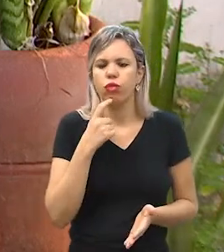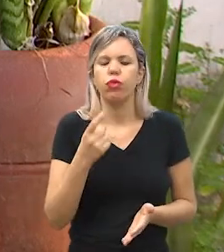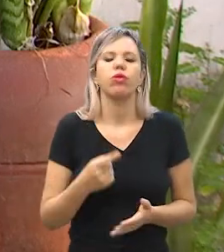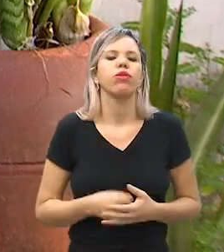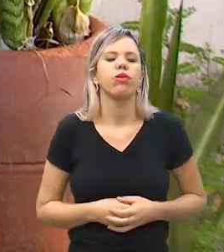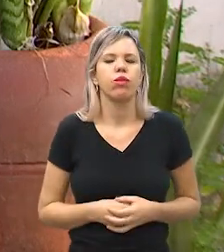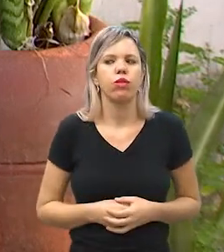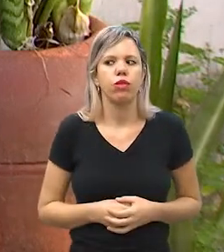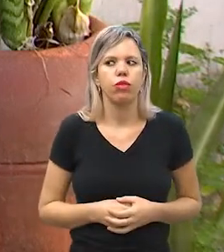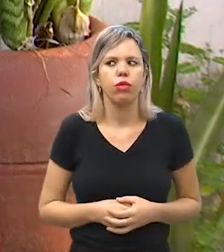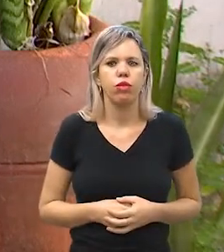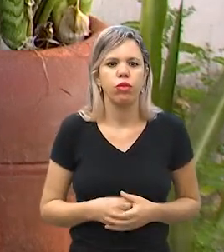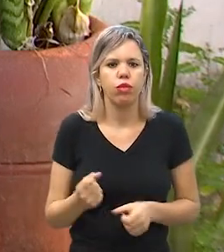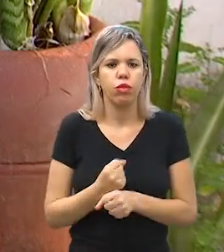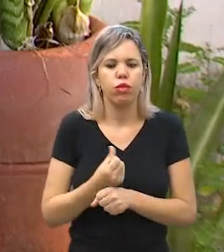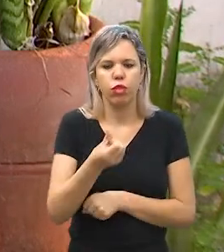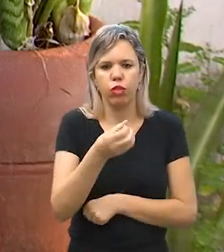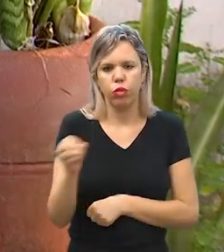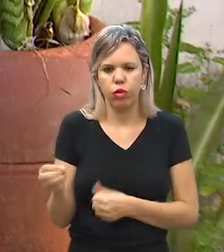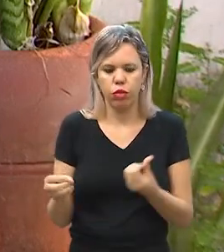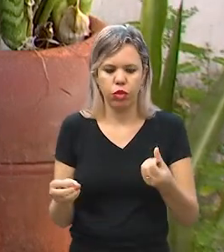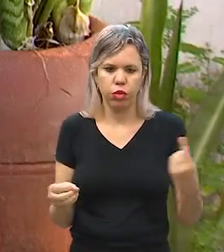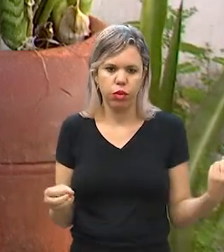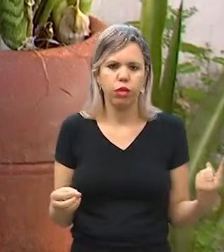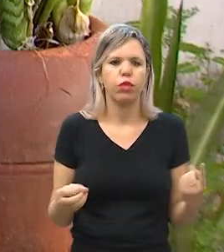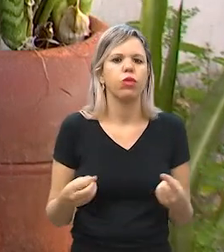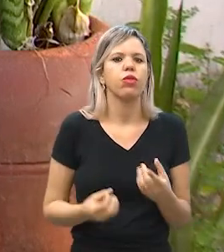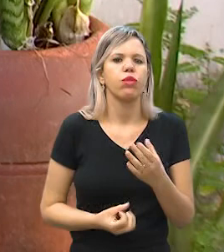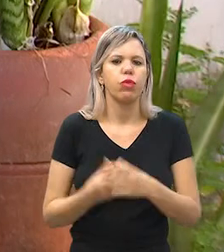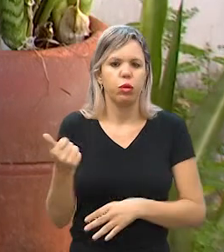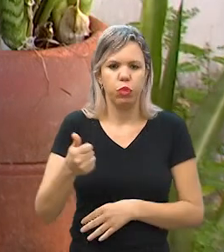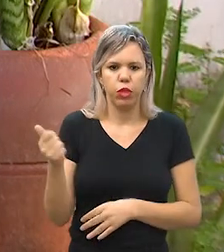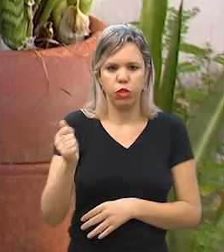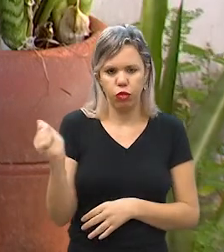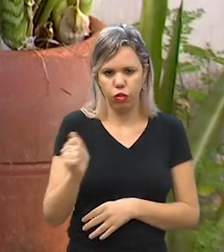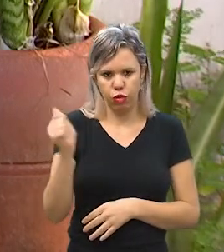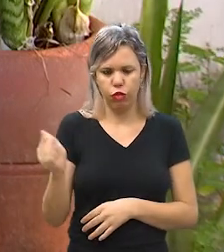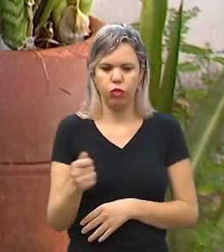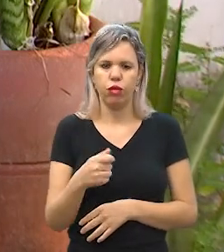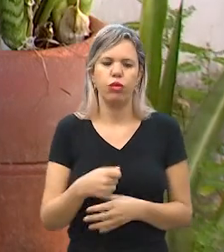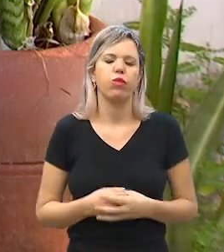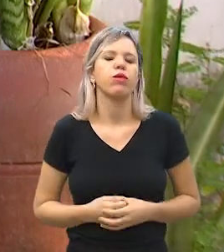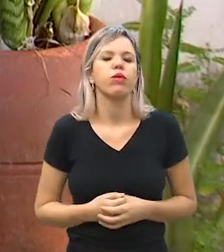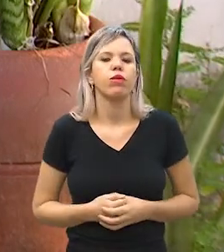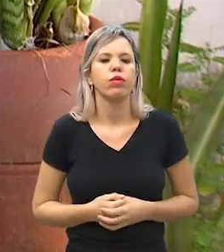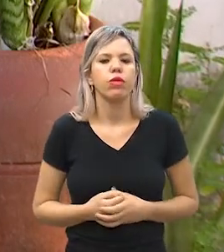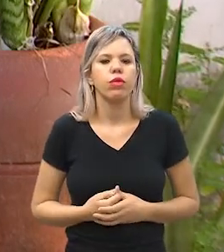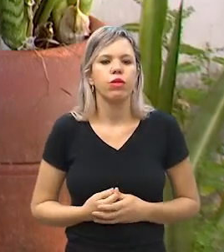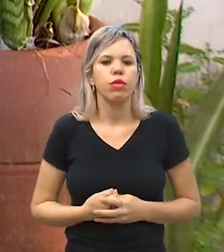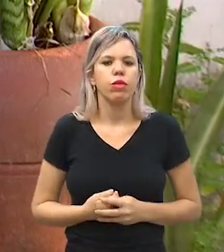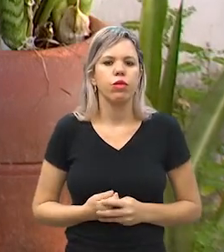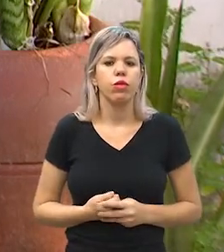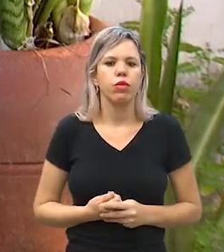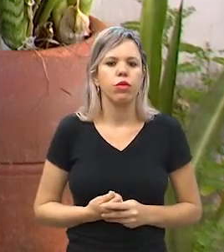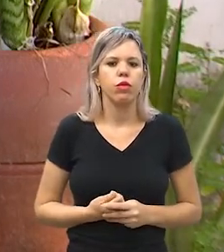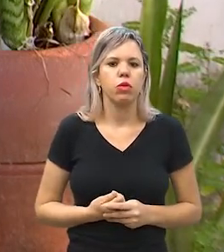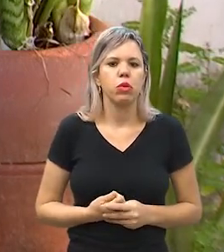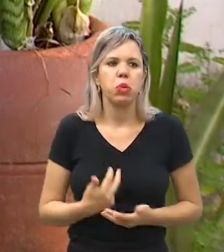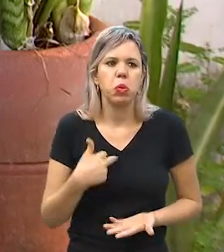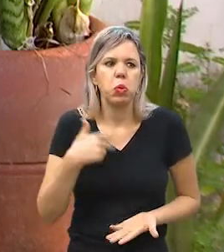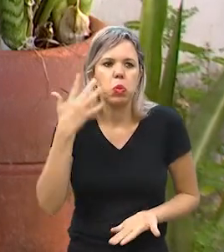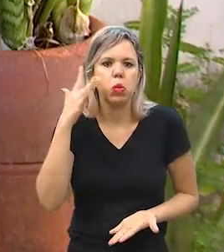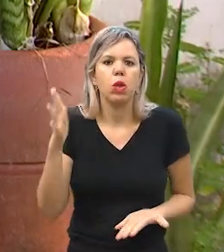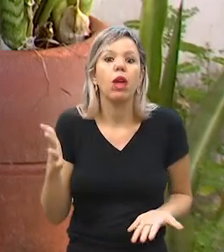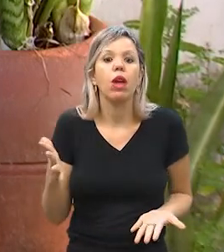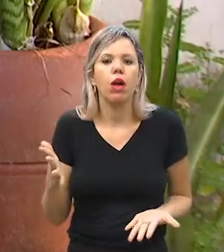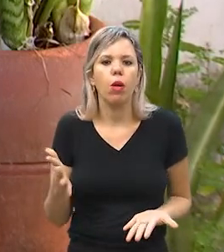Campinas. Então, nos anos 60, 61, que ela formou a primeira associação, e não sei quando, não posso dizer assim